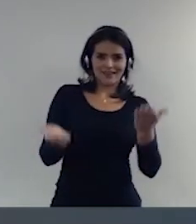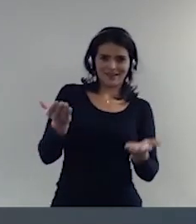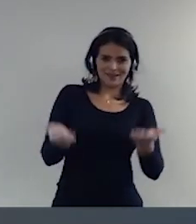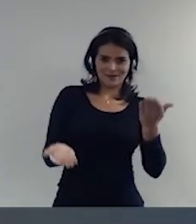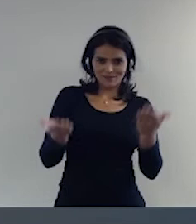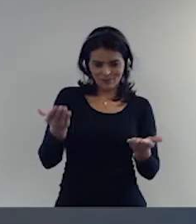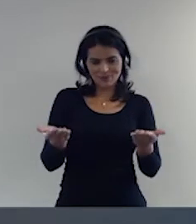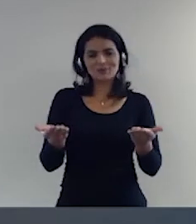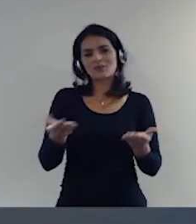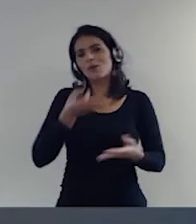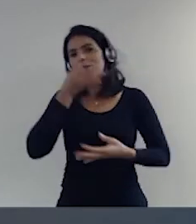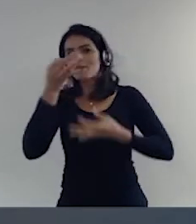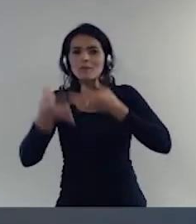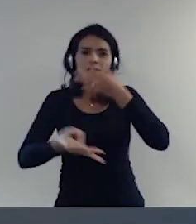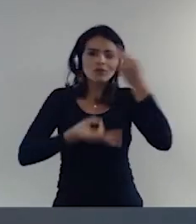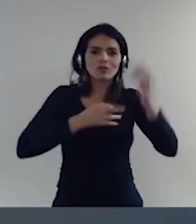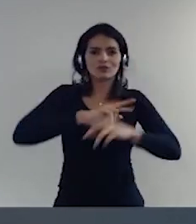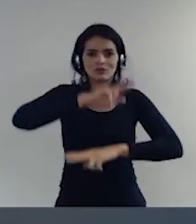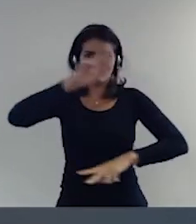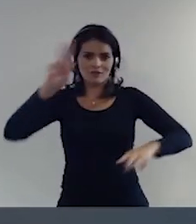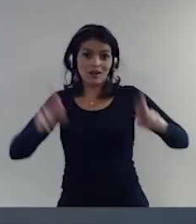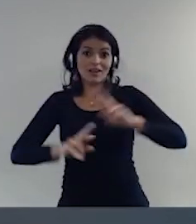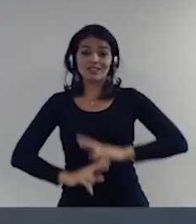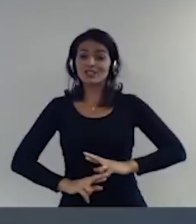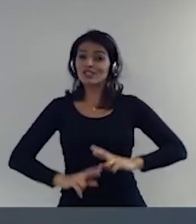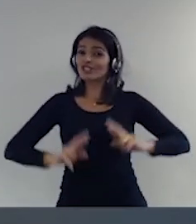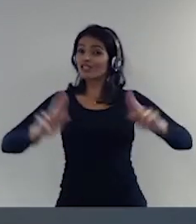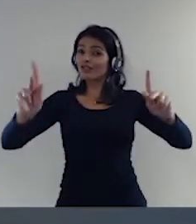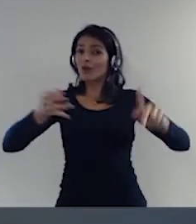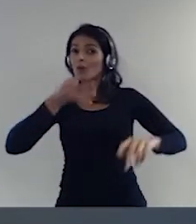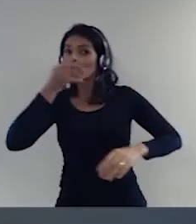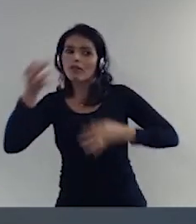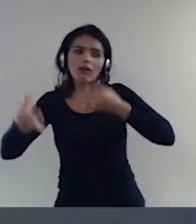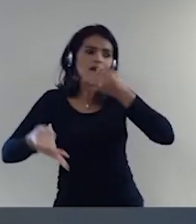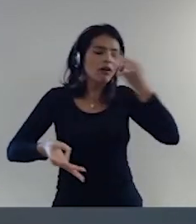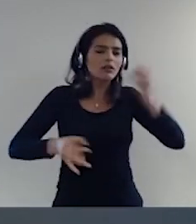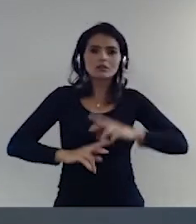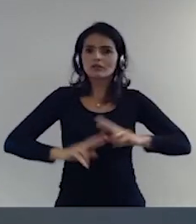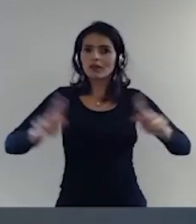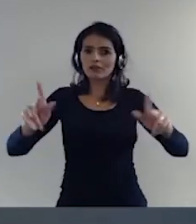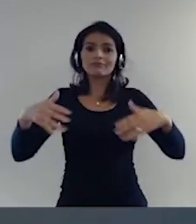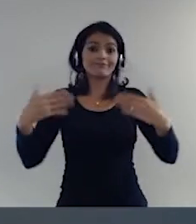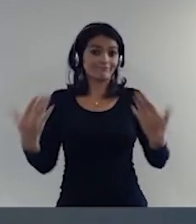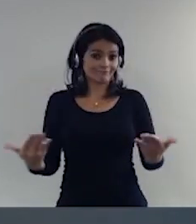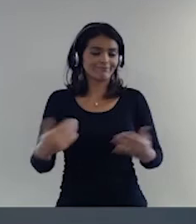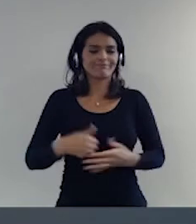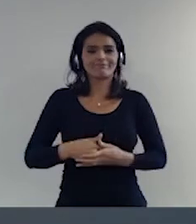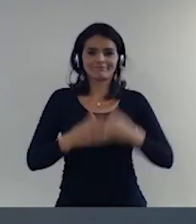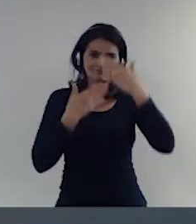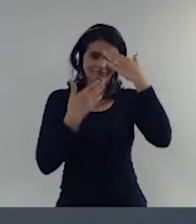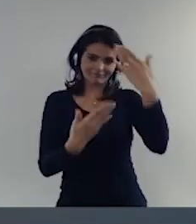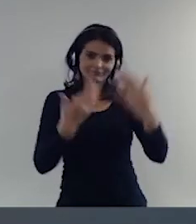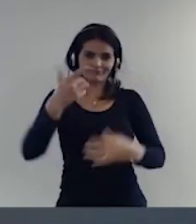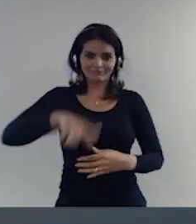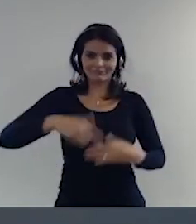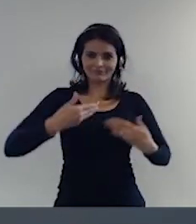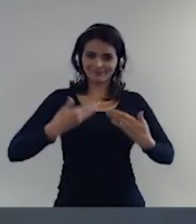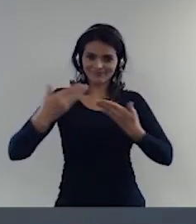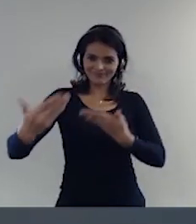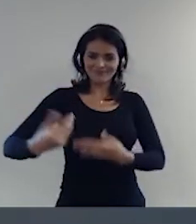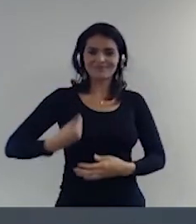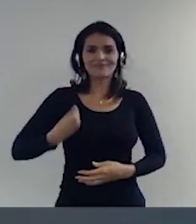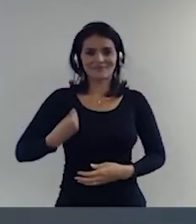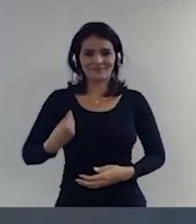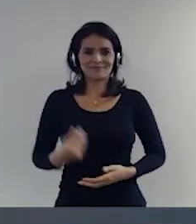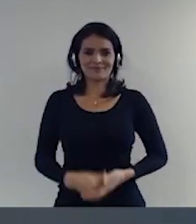entre vertentes muito antagônicas que a gente tem visto hoje nos debates doutrinários. Agradeço novamente o convite que